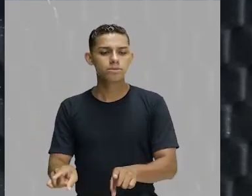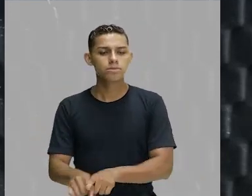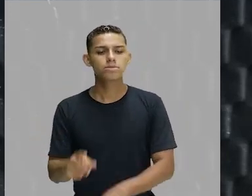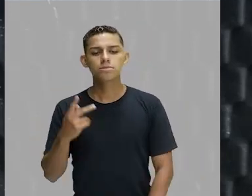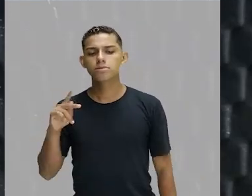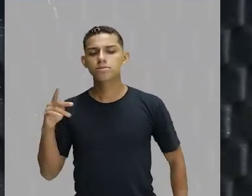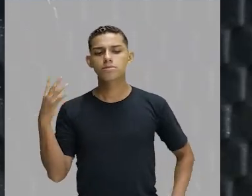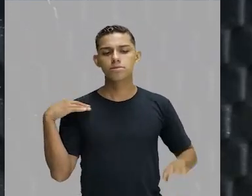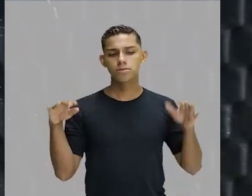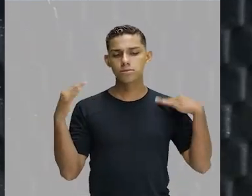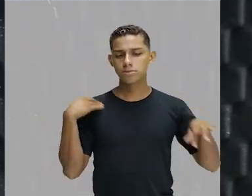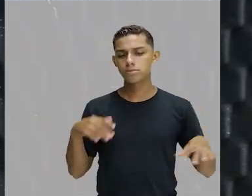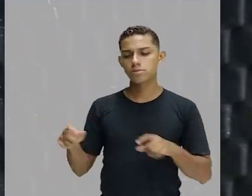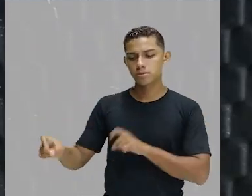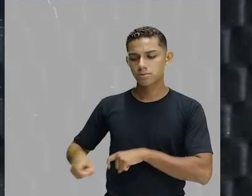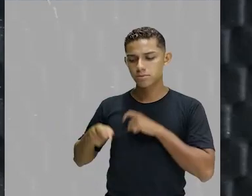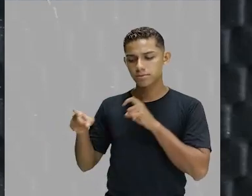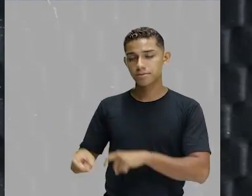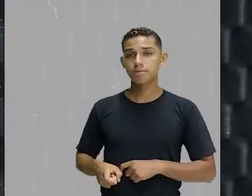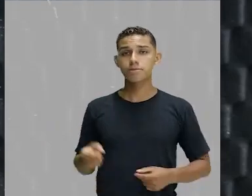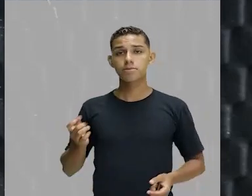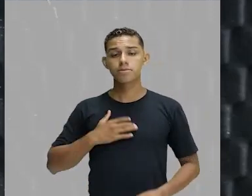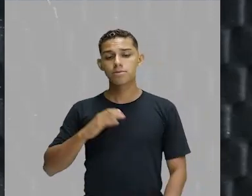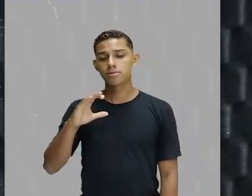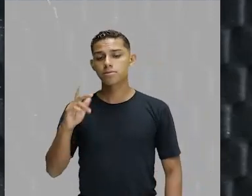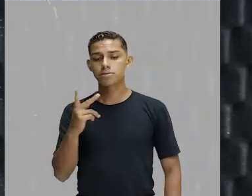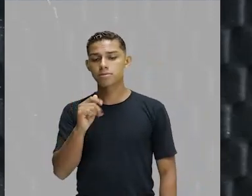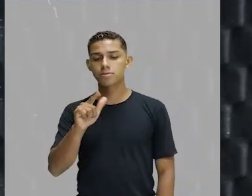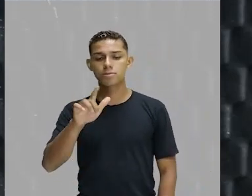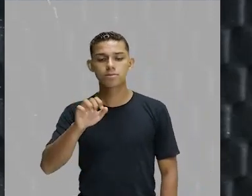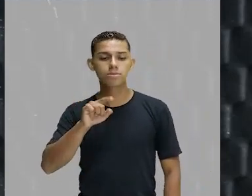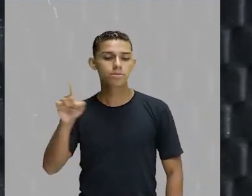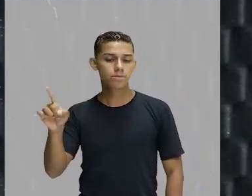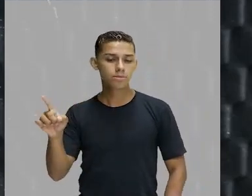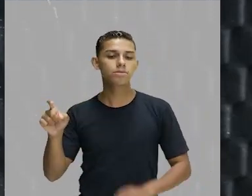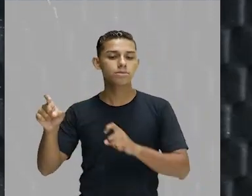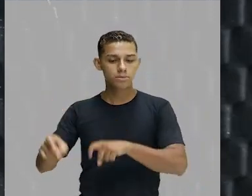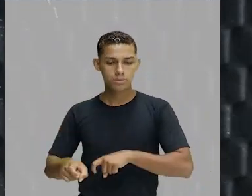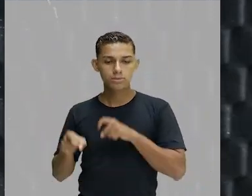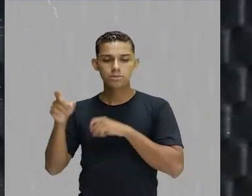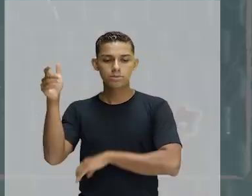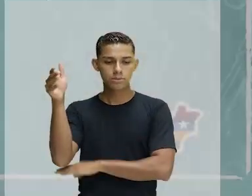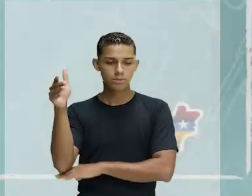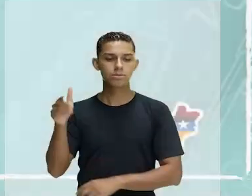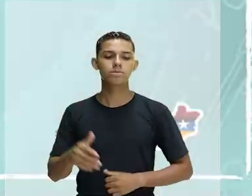gente, de chalé rural, de hotel rural.